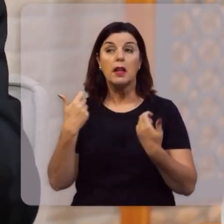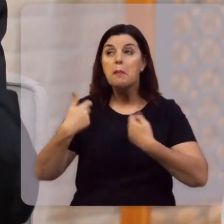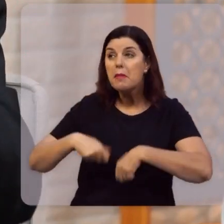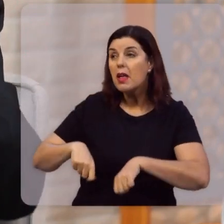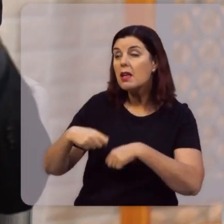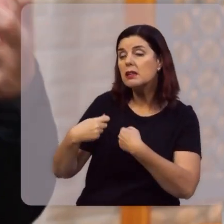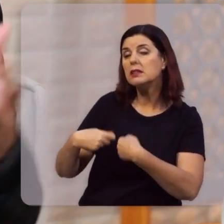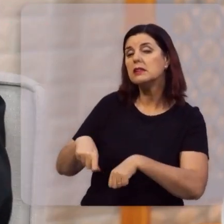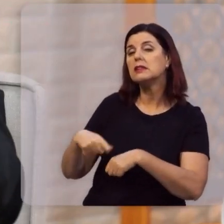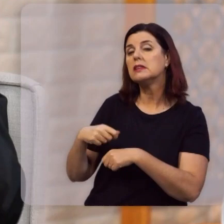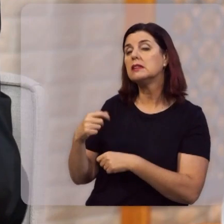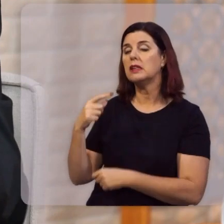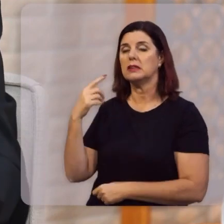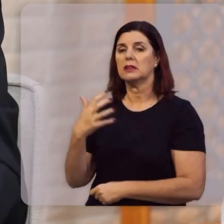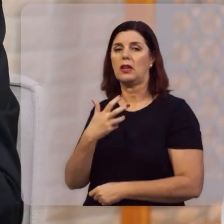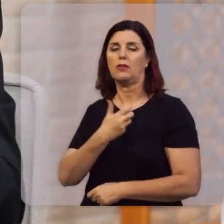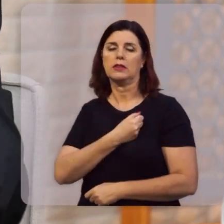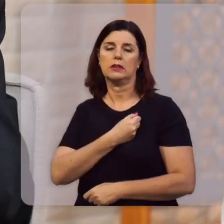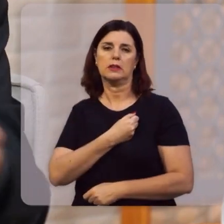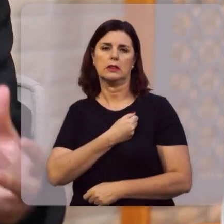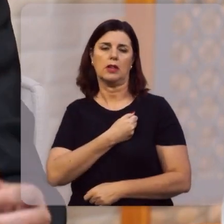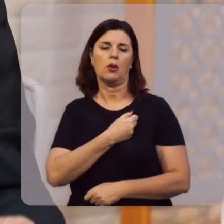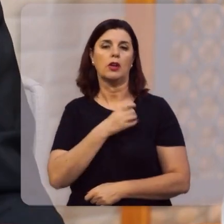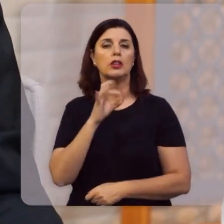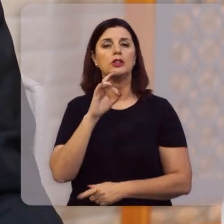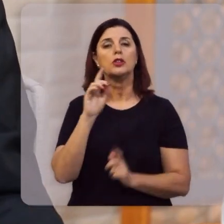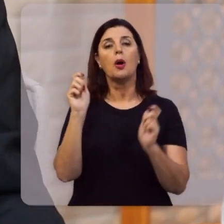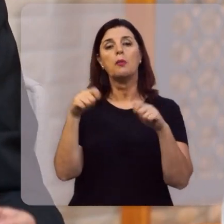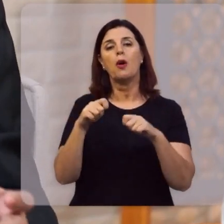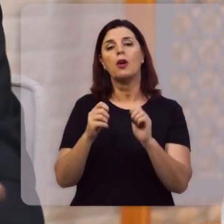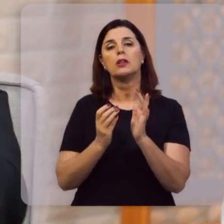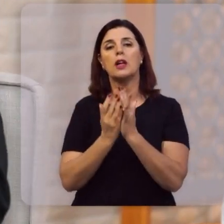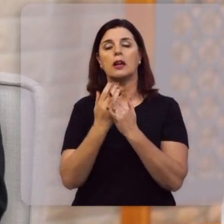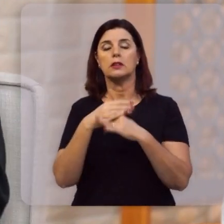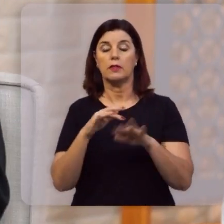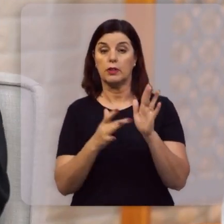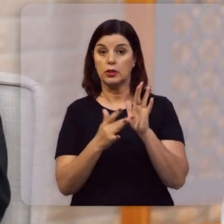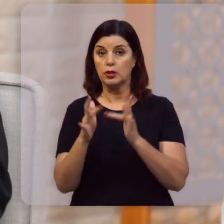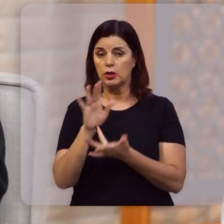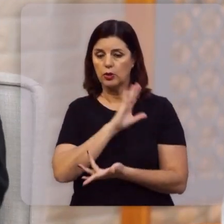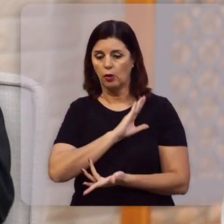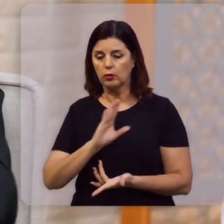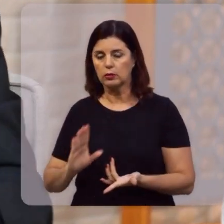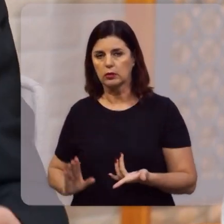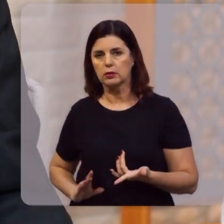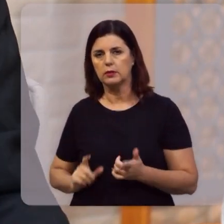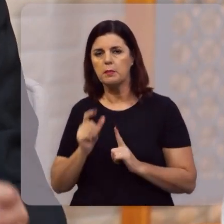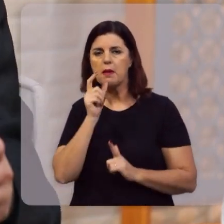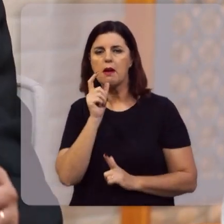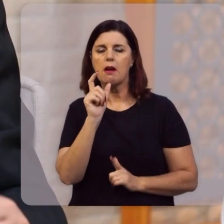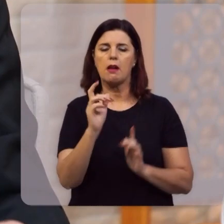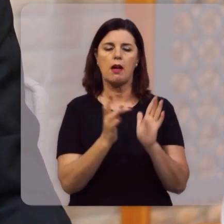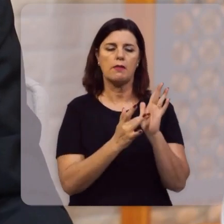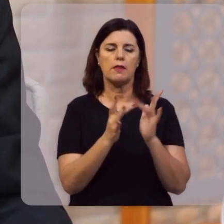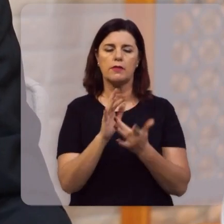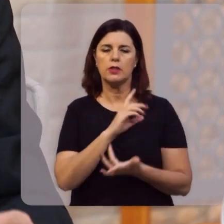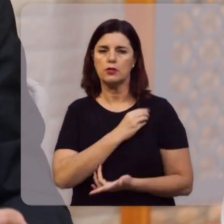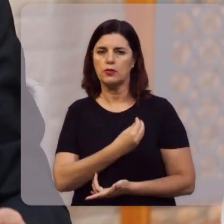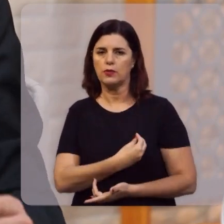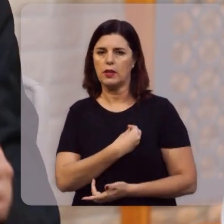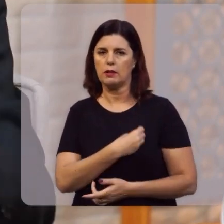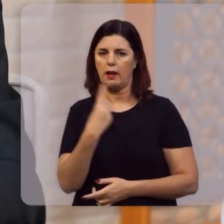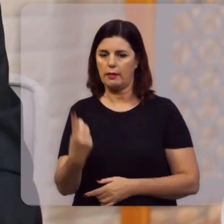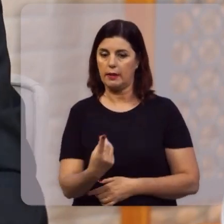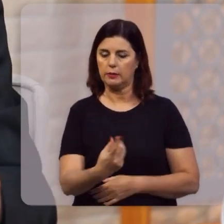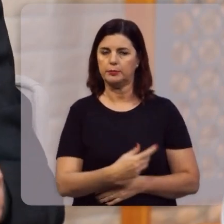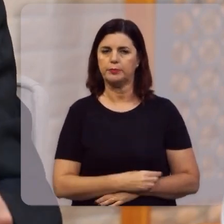carência de um Redentor. E isso só é possível por meio daquele que tem palavras de vida eterna, o próprio Cristo Jesus.